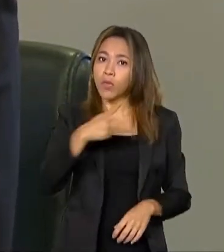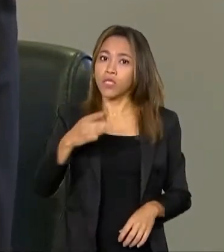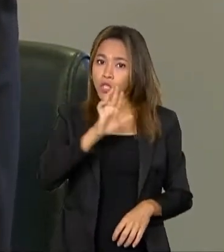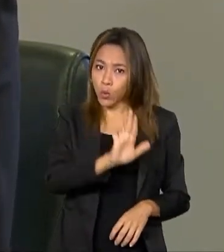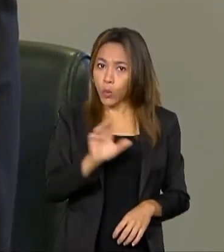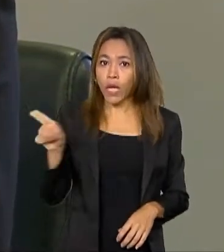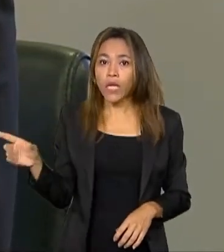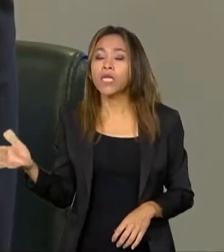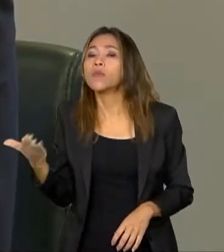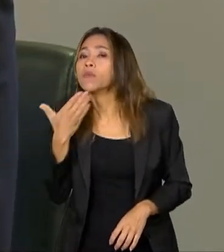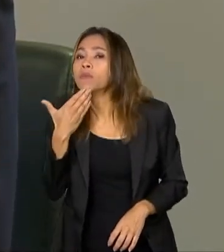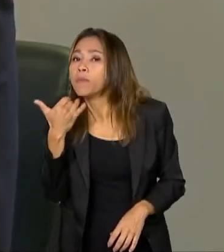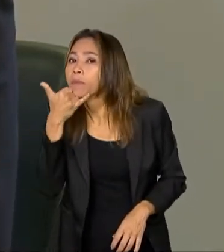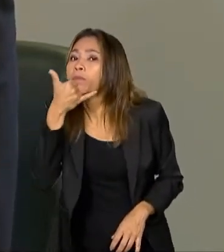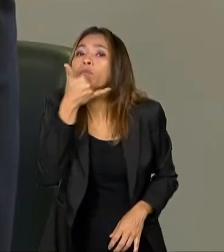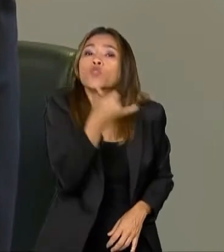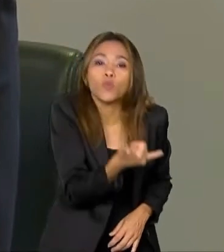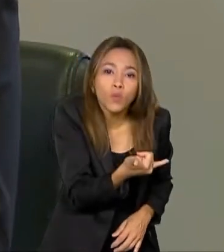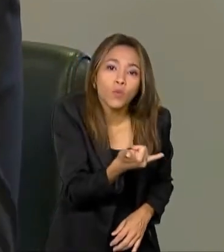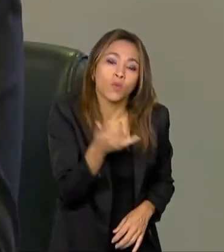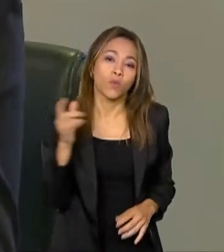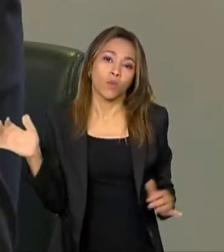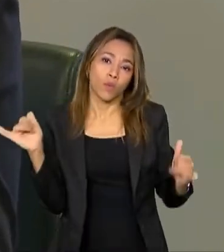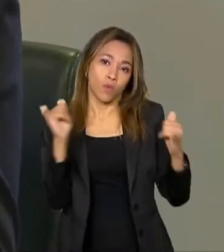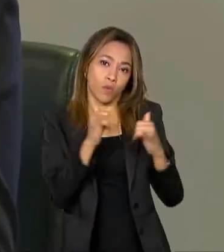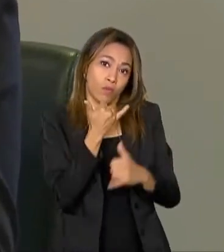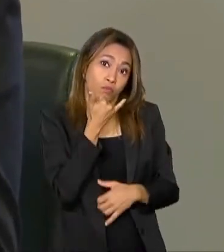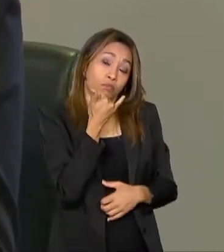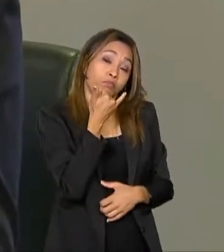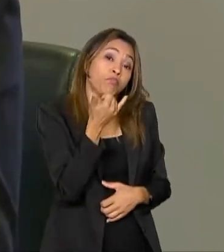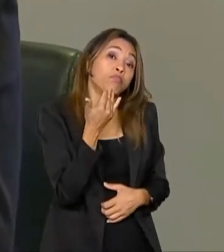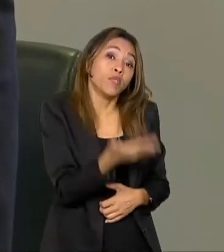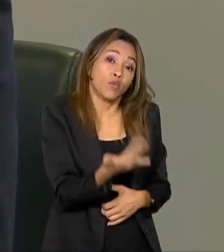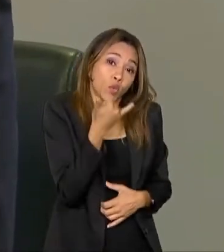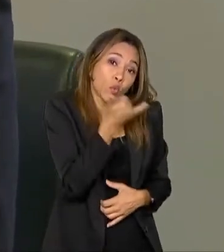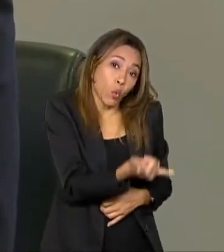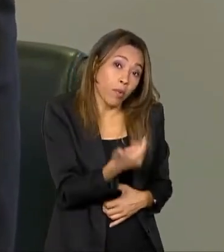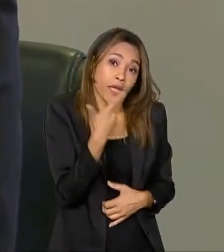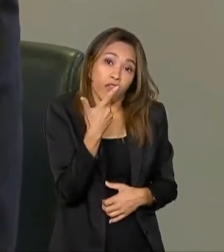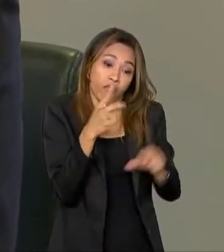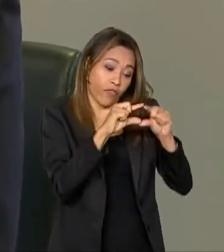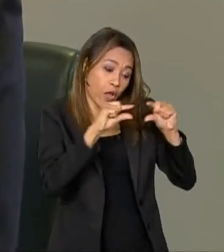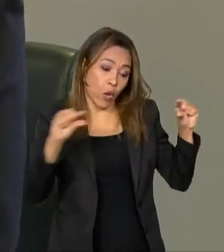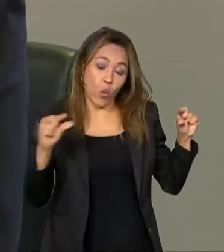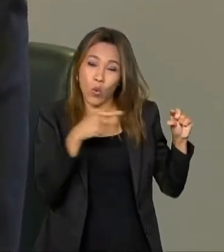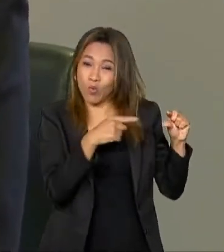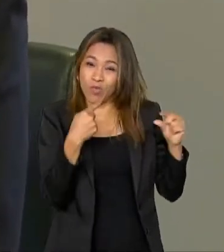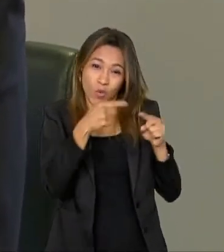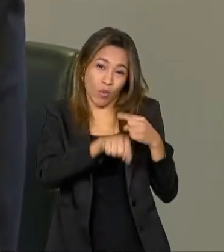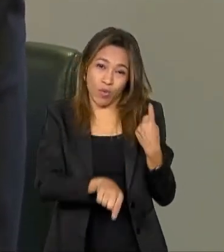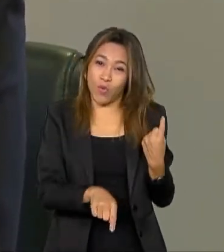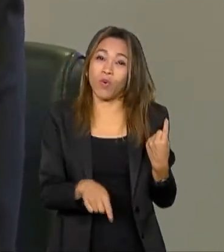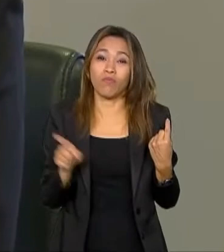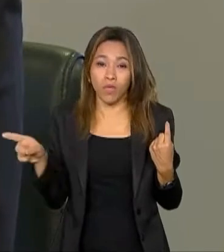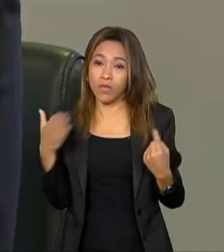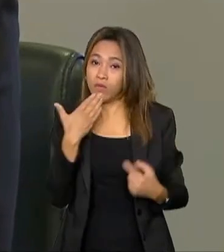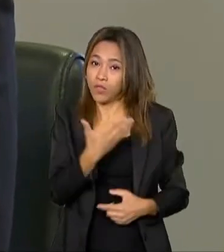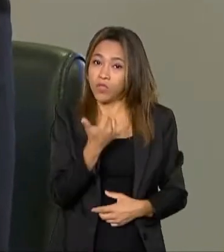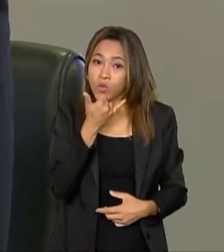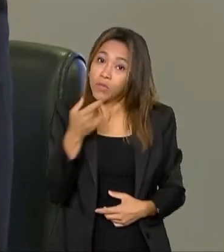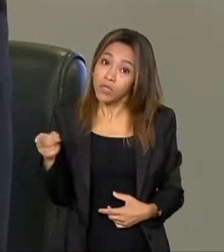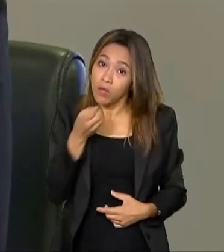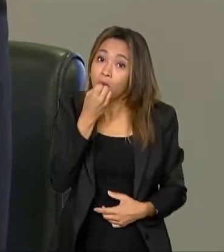desculpado né de uma frase infeliz no momento delicado da Vida nacional isso tudo